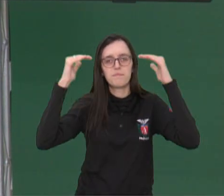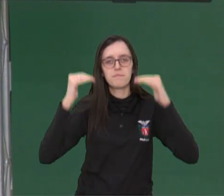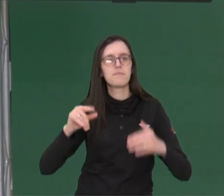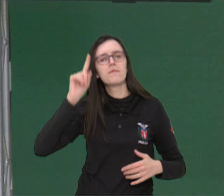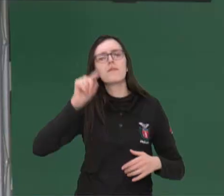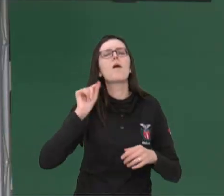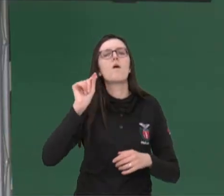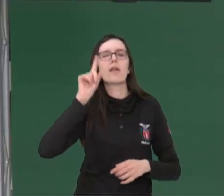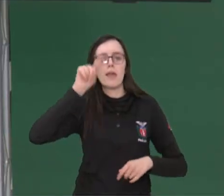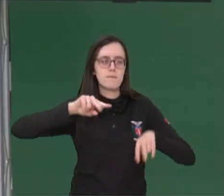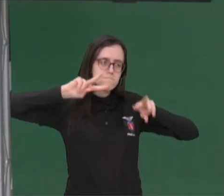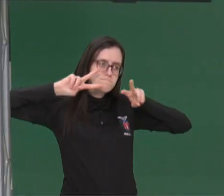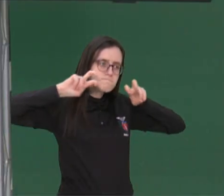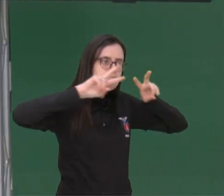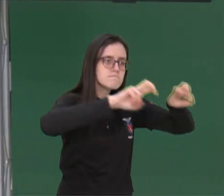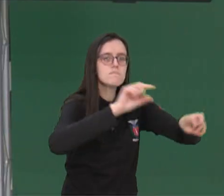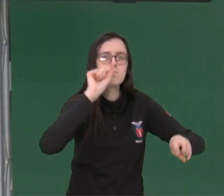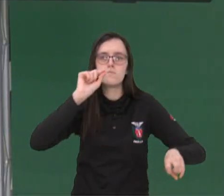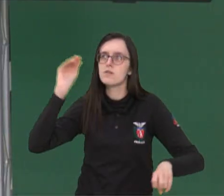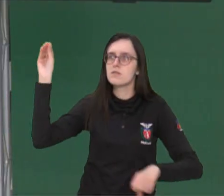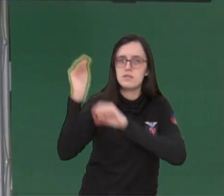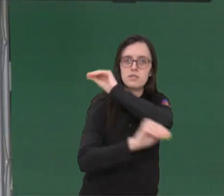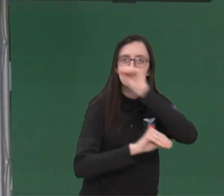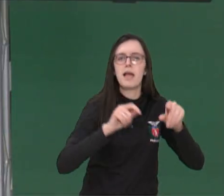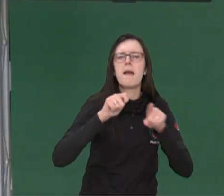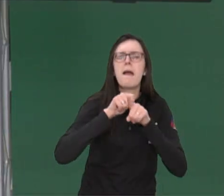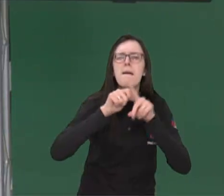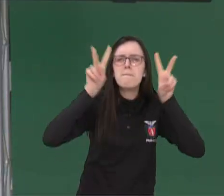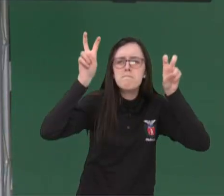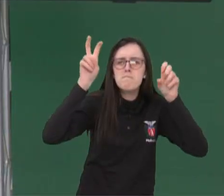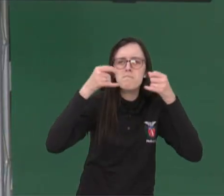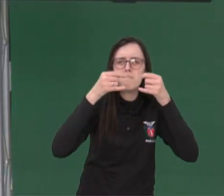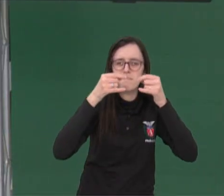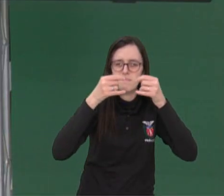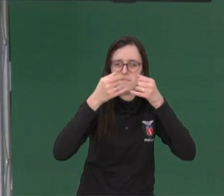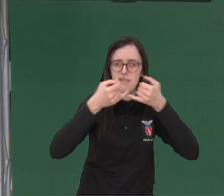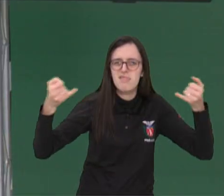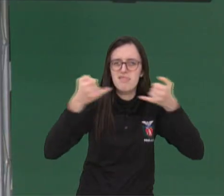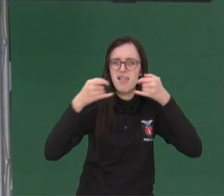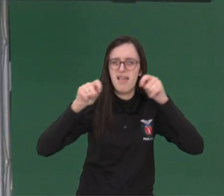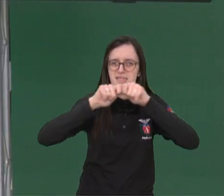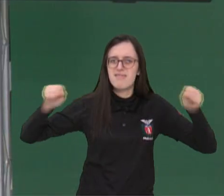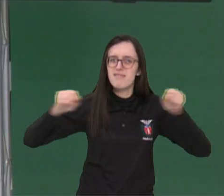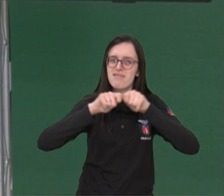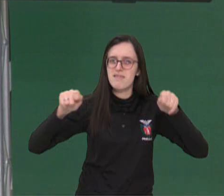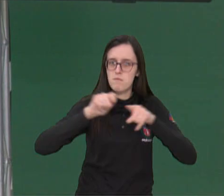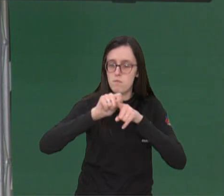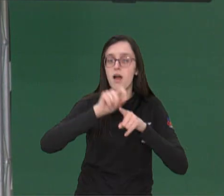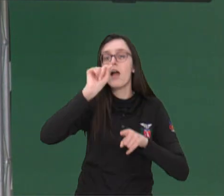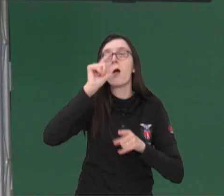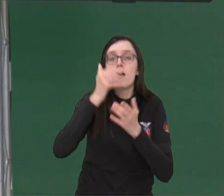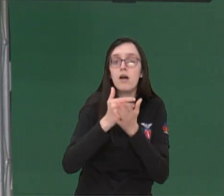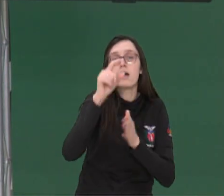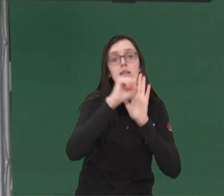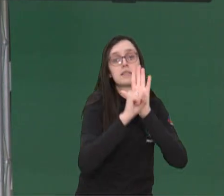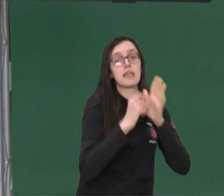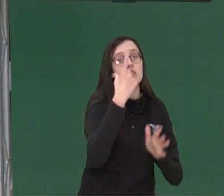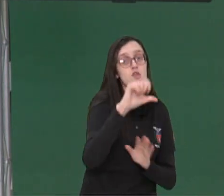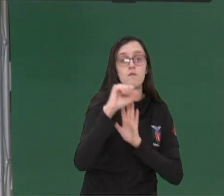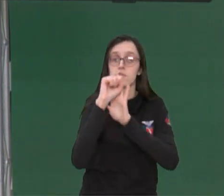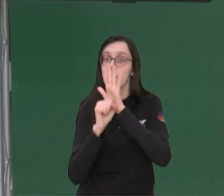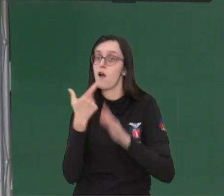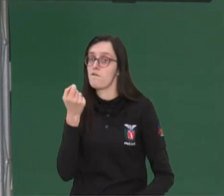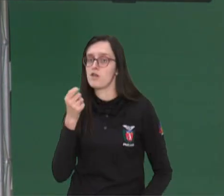da exploração e exportação da borracha. Não, ela só vai ter importância no finalzinho do século XIX, início do século